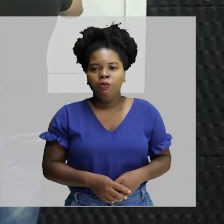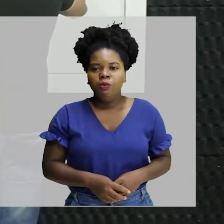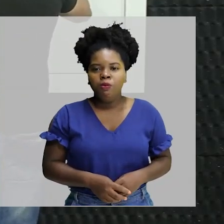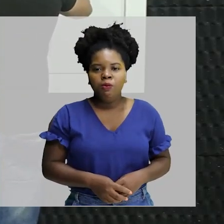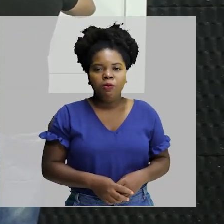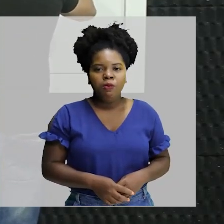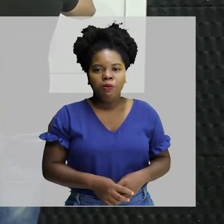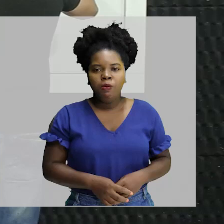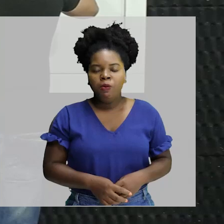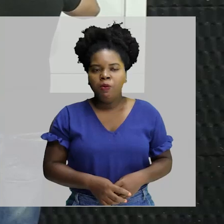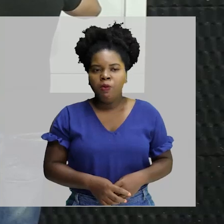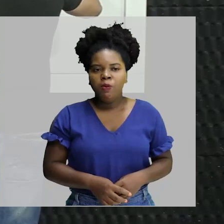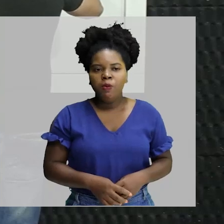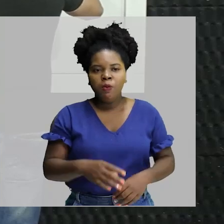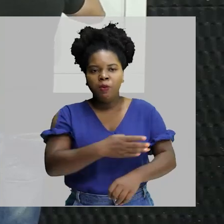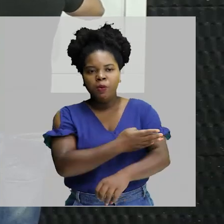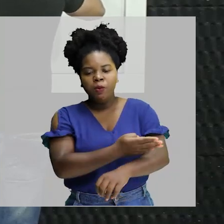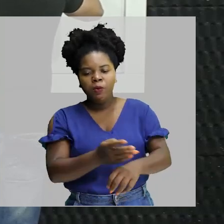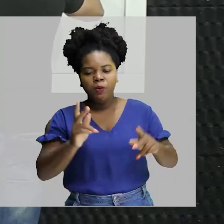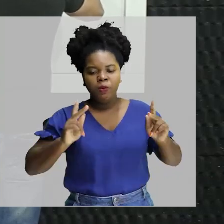o comportamento humano,